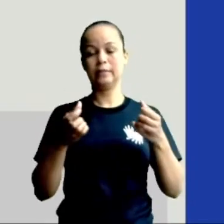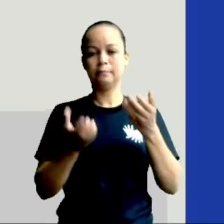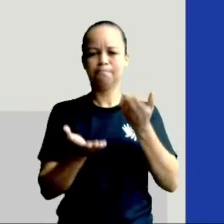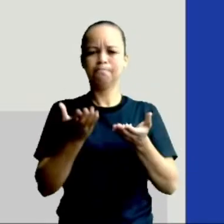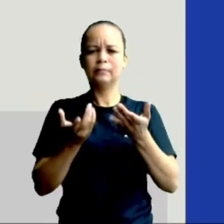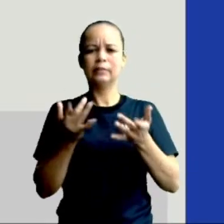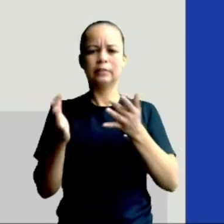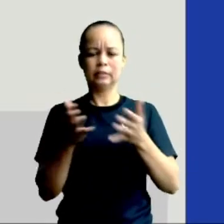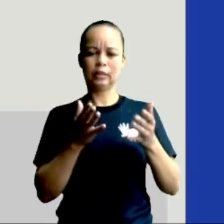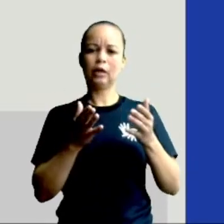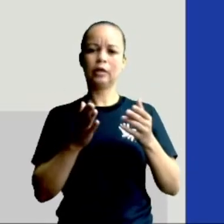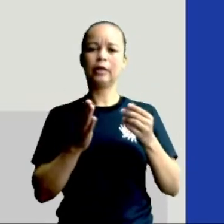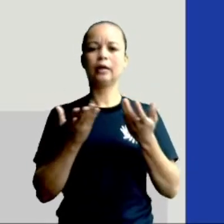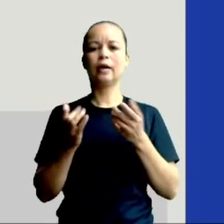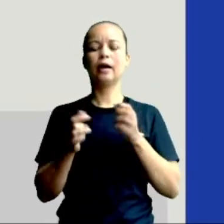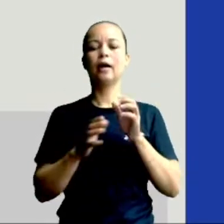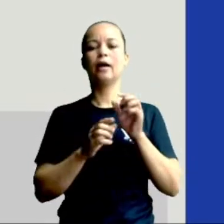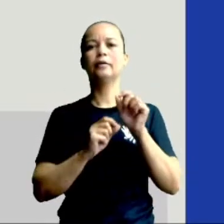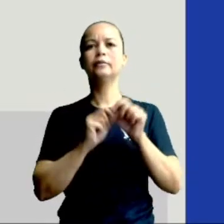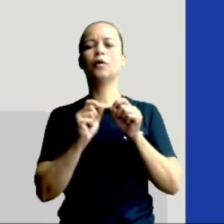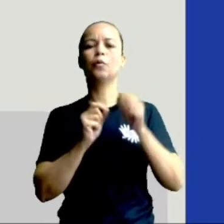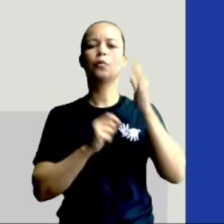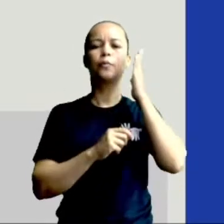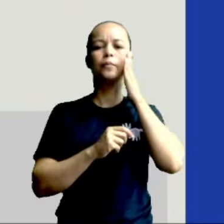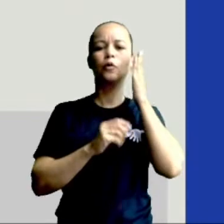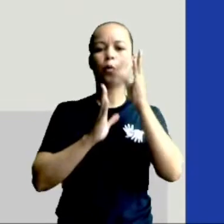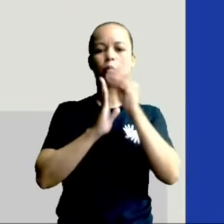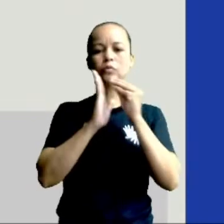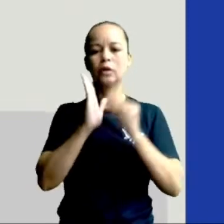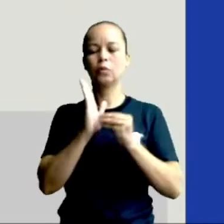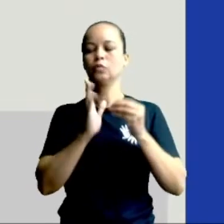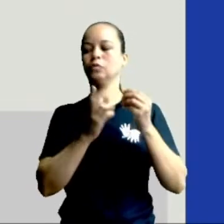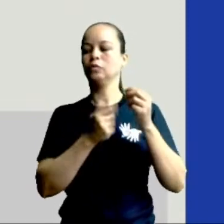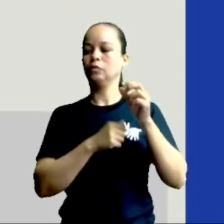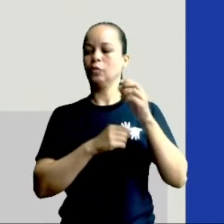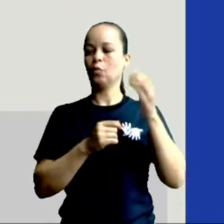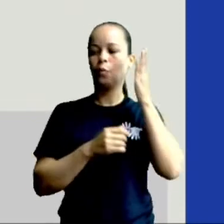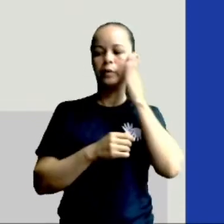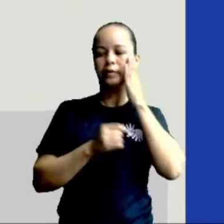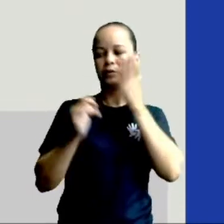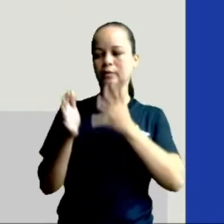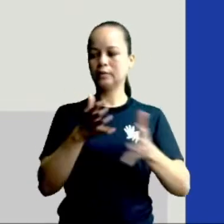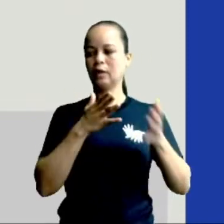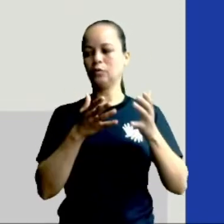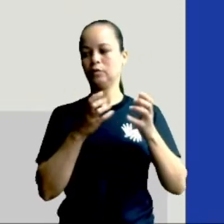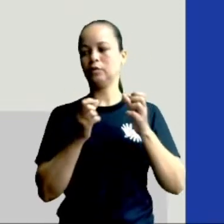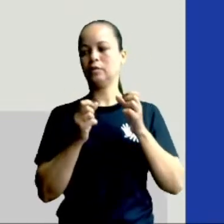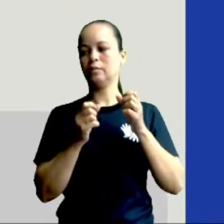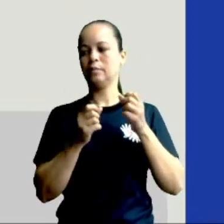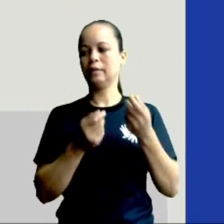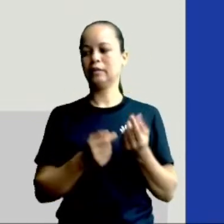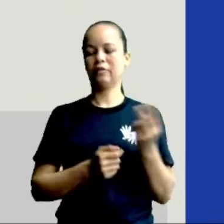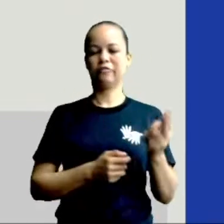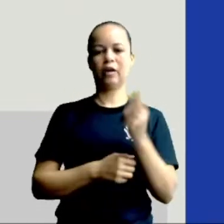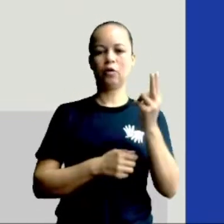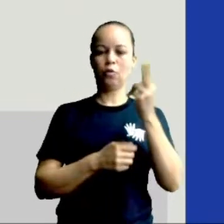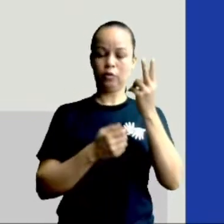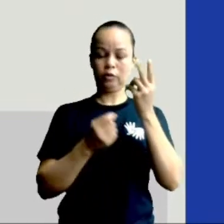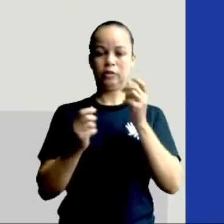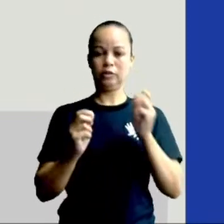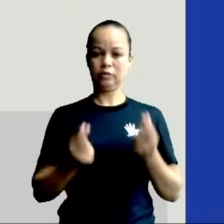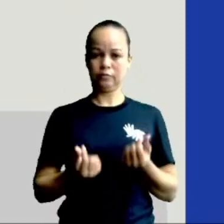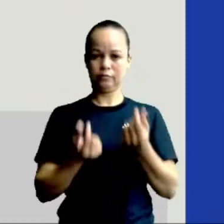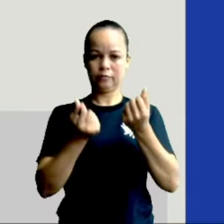grandezas e medidas, e o conteúdo compreensão da equivalência de valores monetários do sistema brasileiro em situações de compra, venda